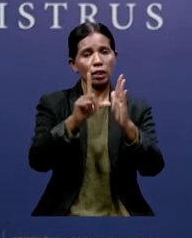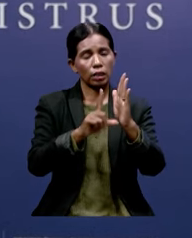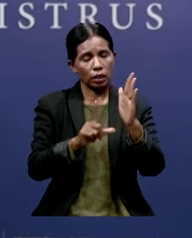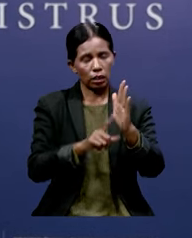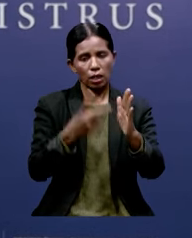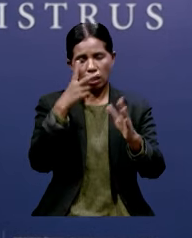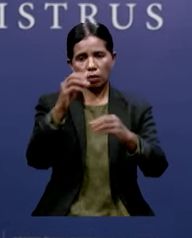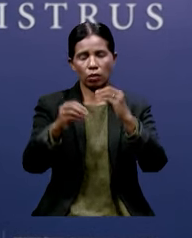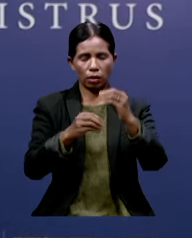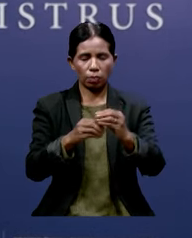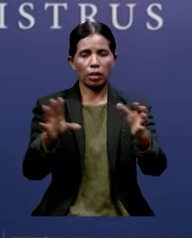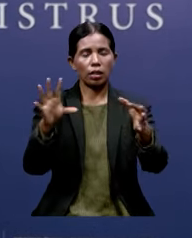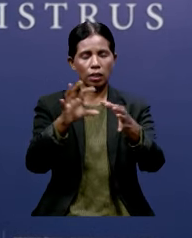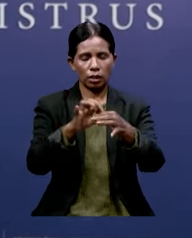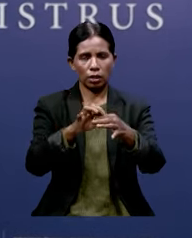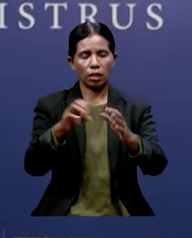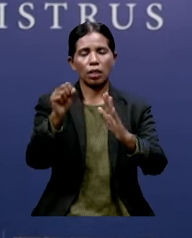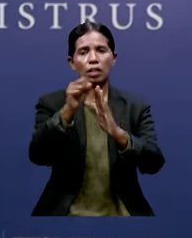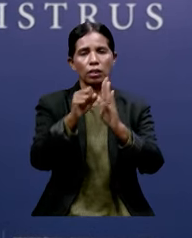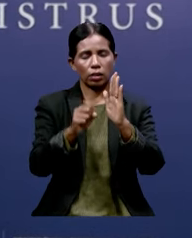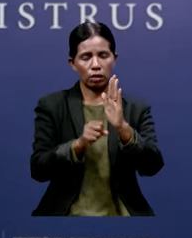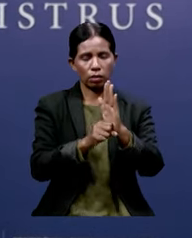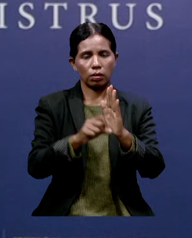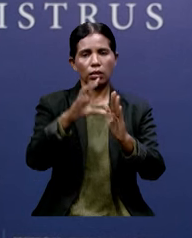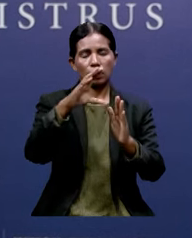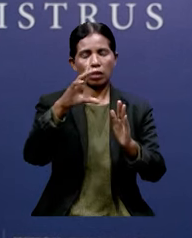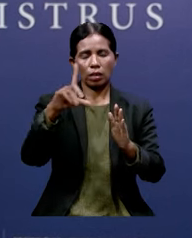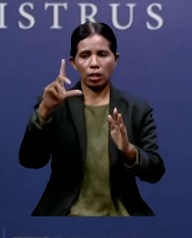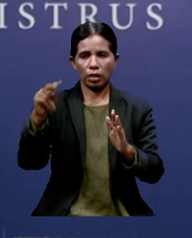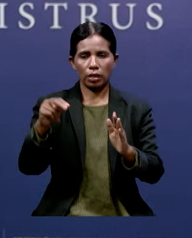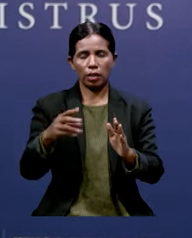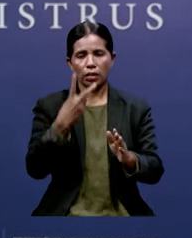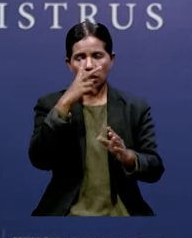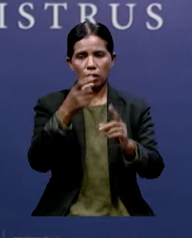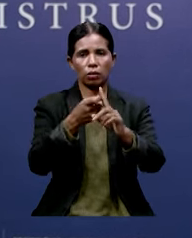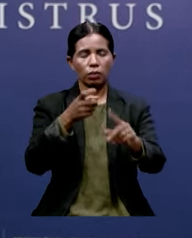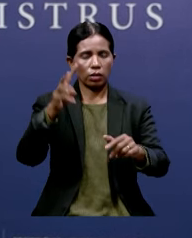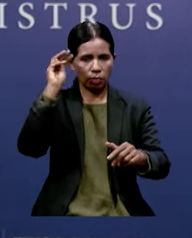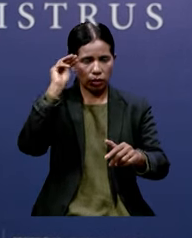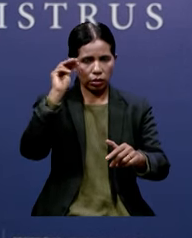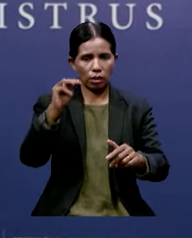ligado ao Lei Nian Lei Estatuto Competentes de Libertação Nacional temos a apresentação irne o Ministério